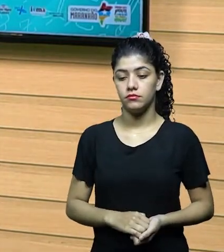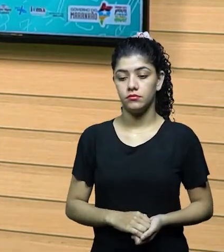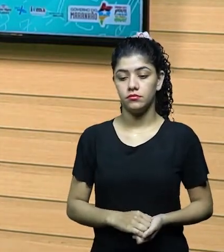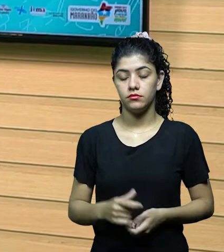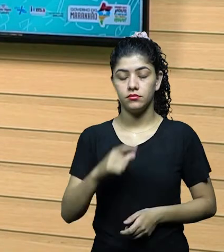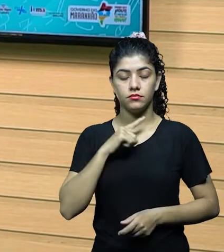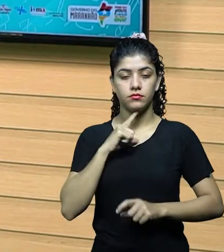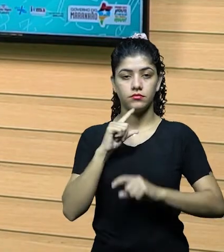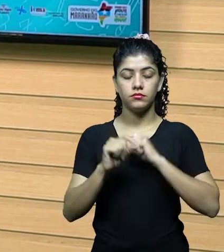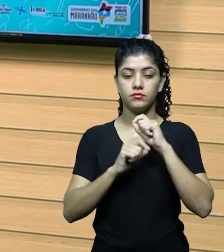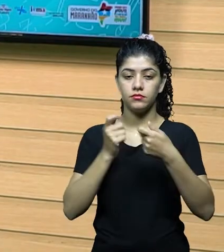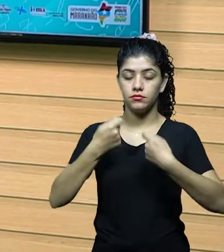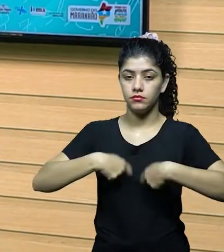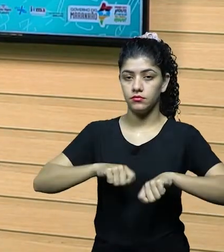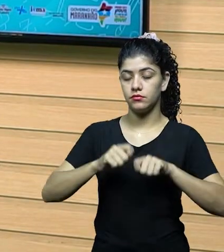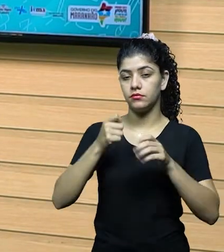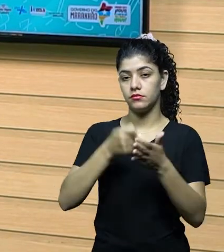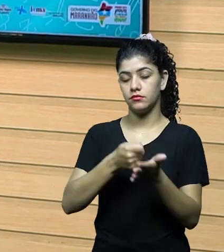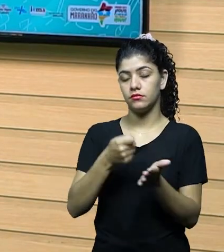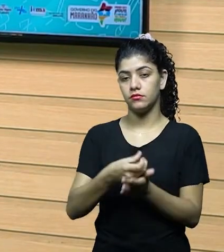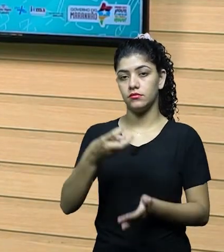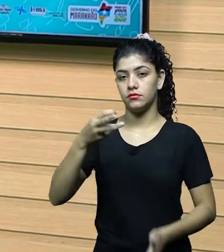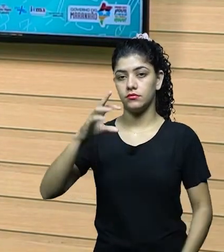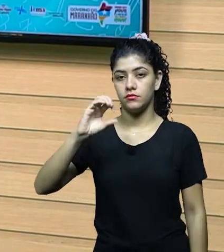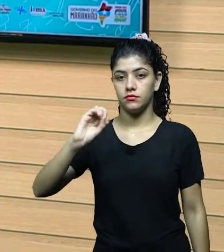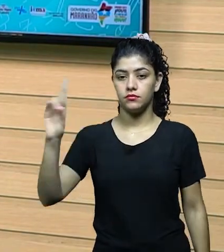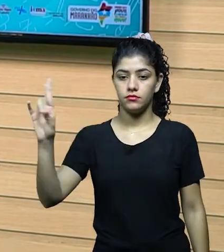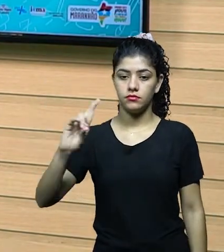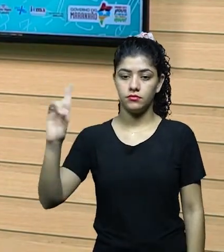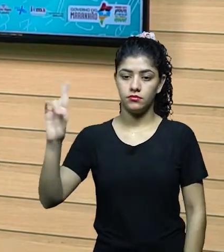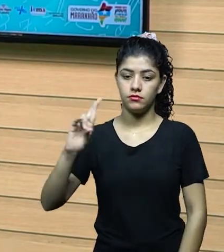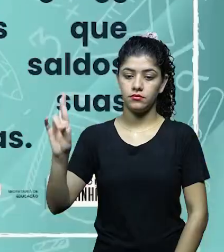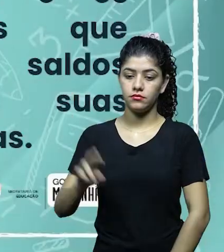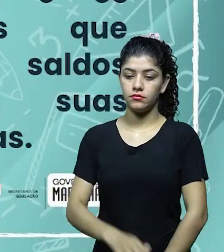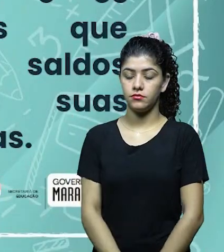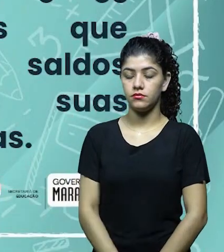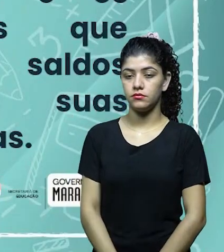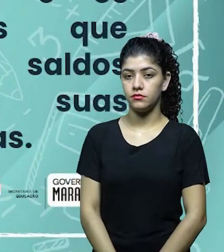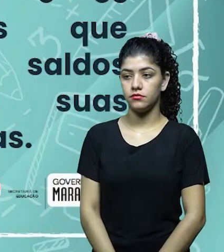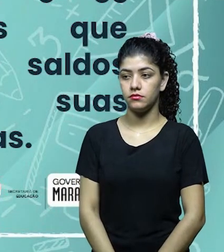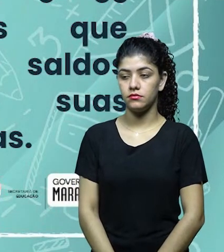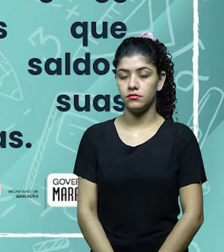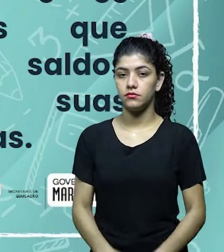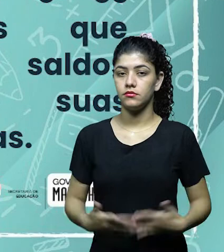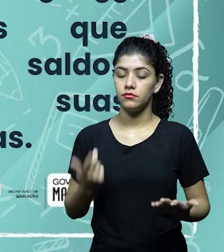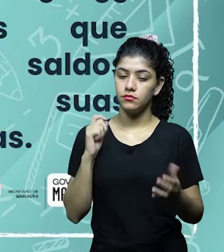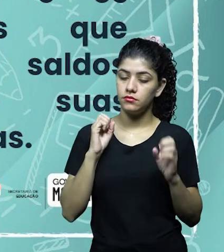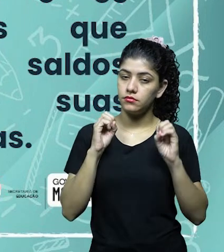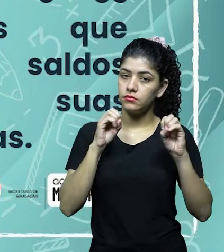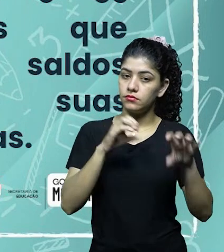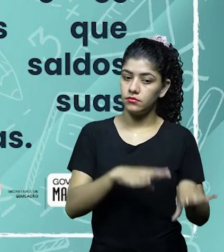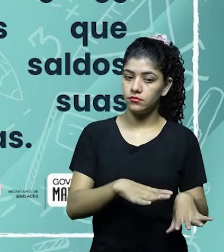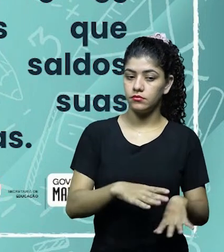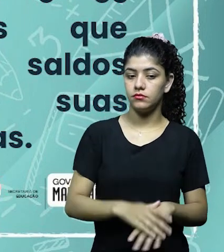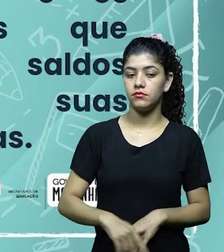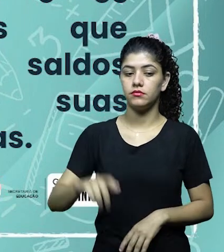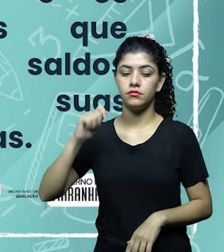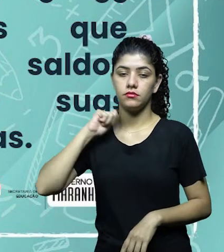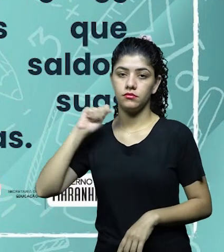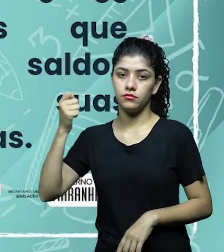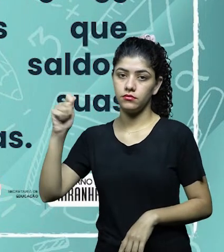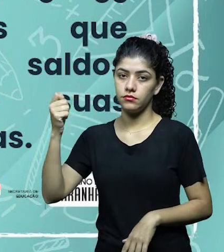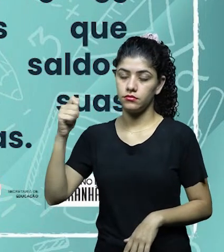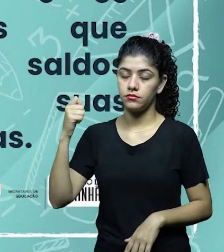da conta. Por quê? Porque tem um débito lá de R$ 30,50. Ó, depois houve um depósito no